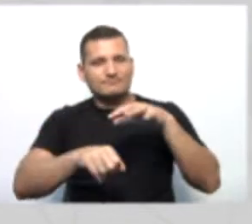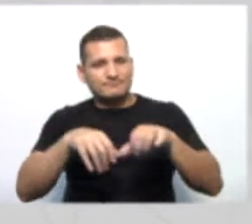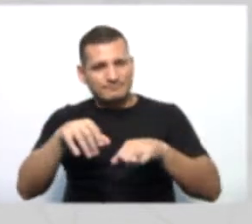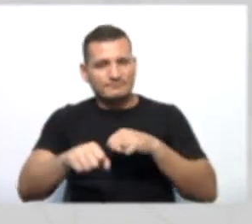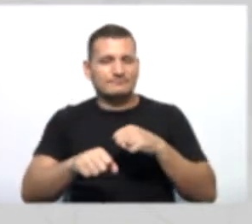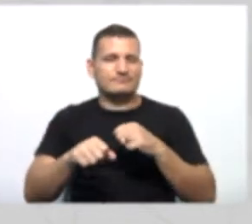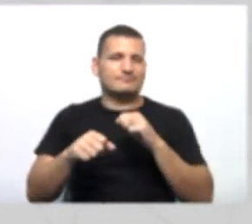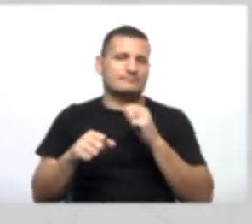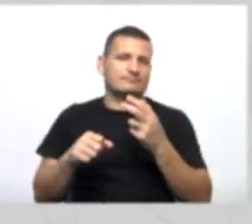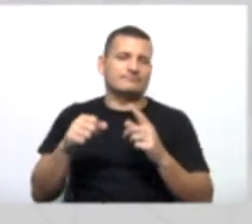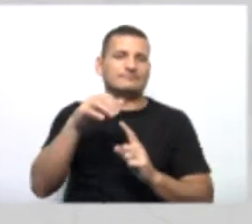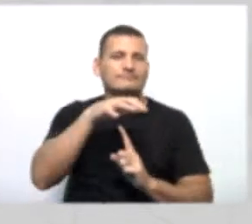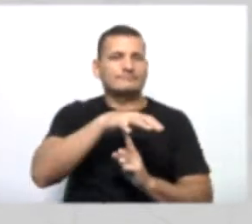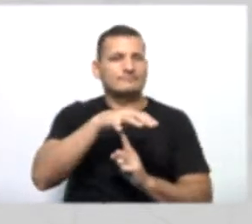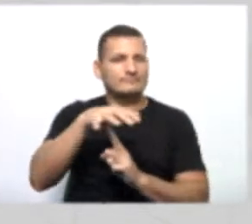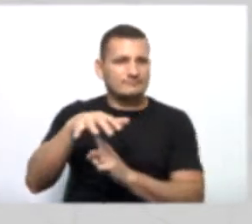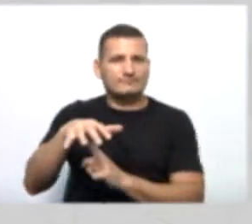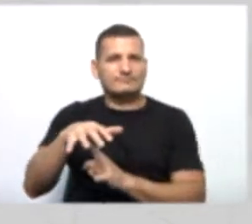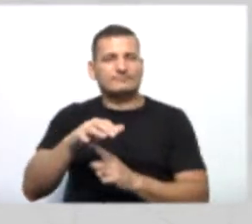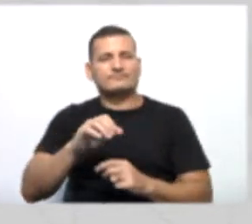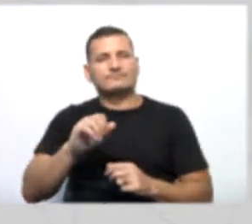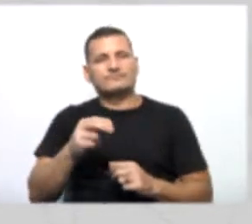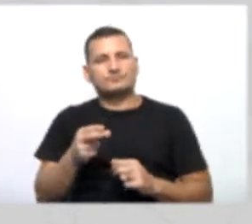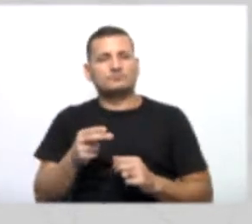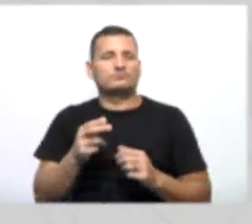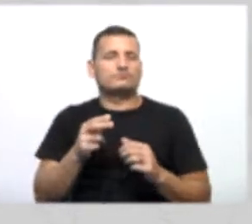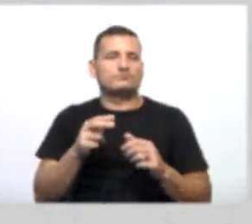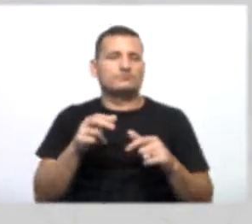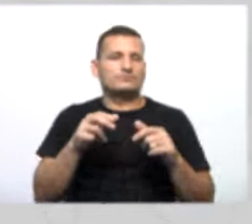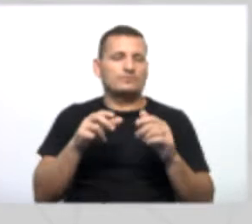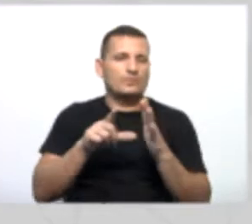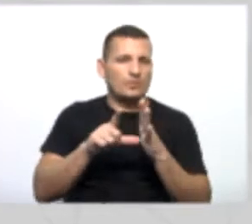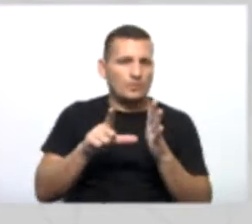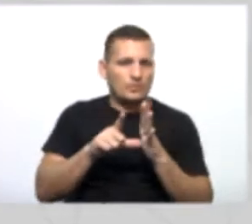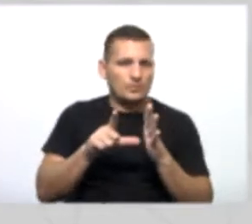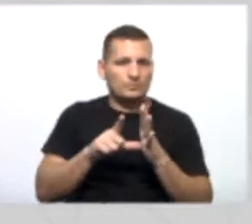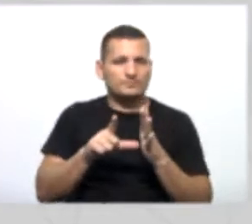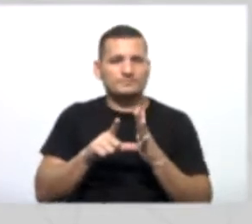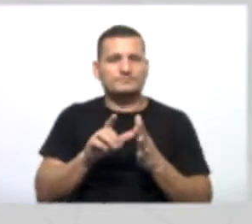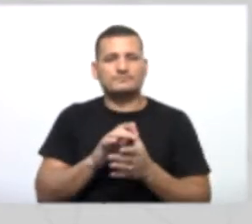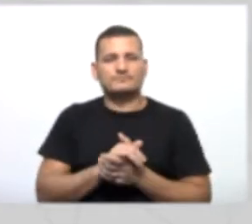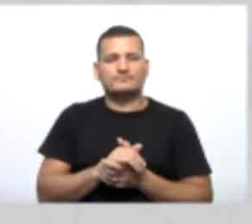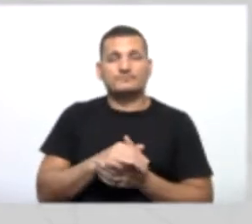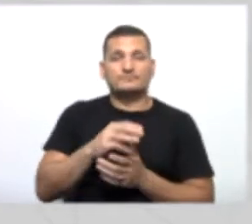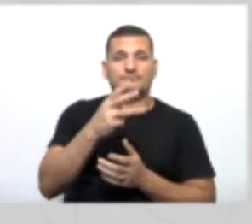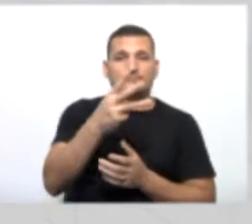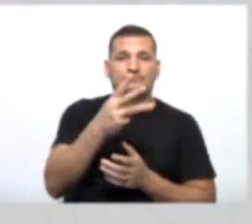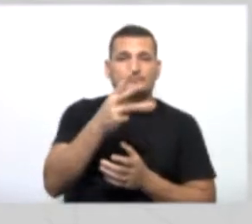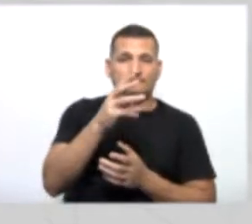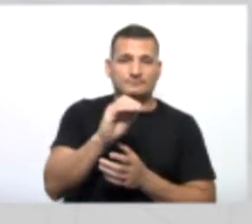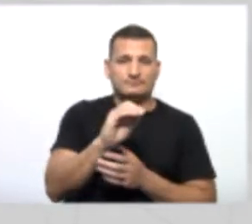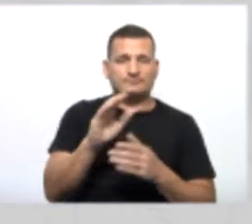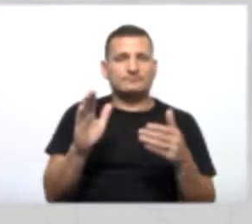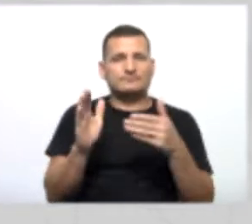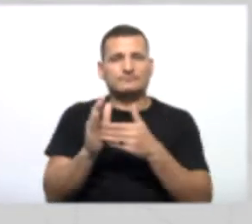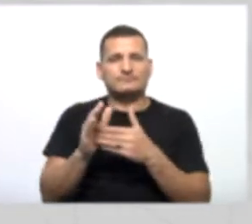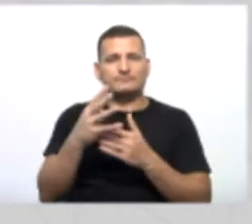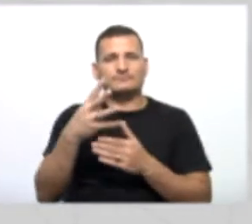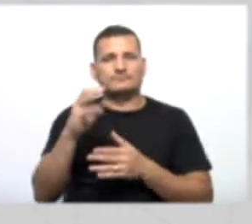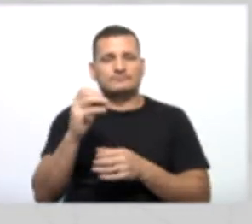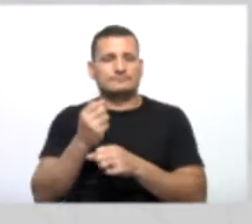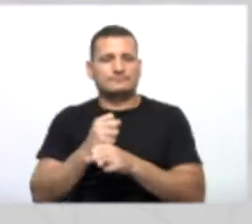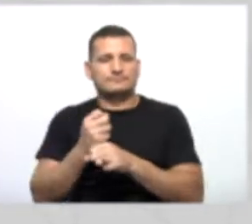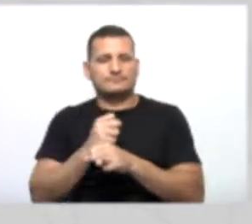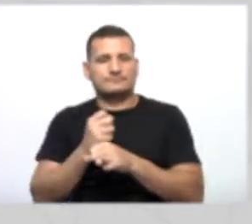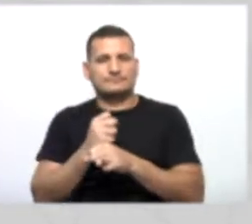lá na feira, que nós pegamos em embalagens em lojas. Olha só, 30 a 40 anos,